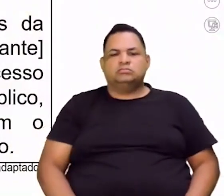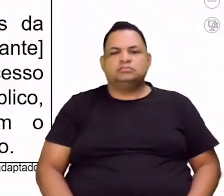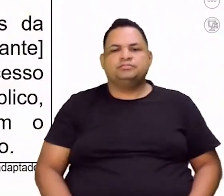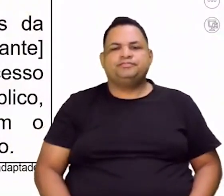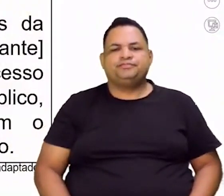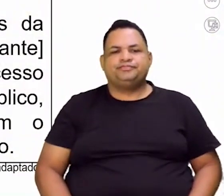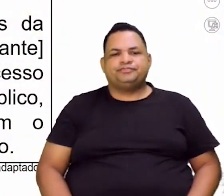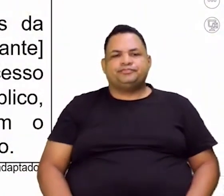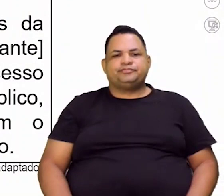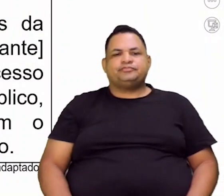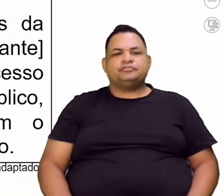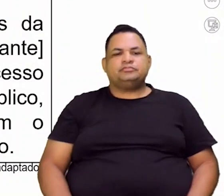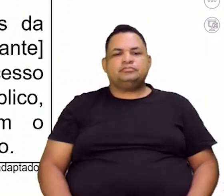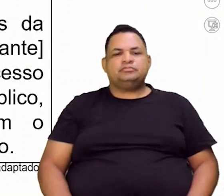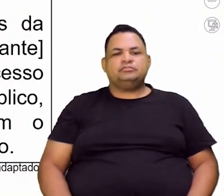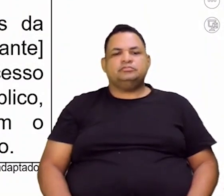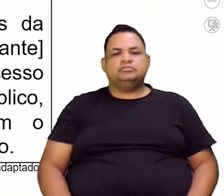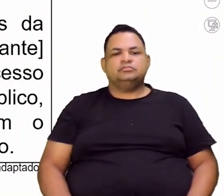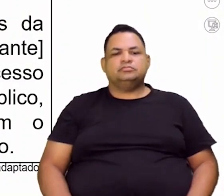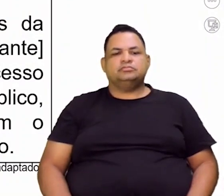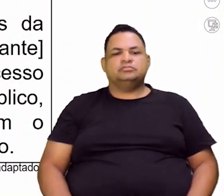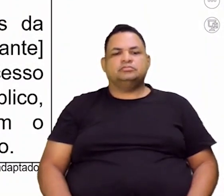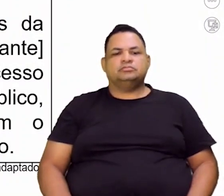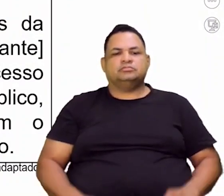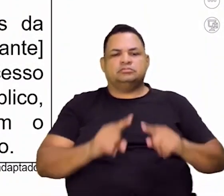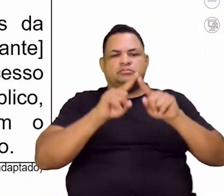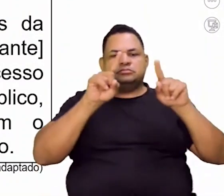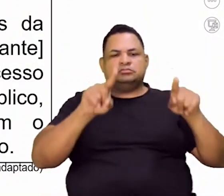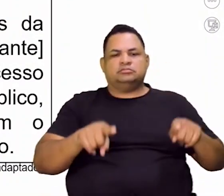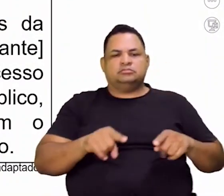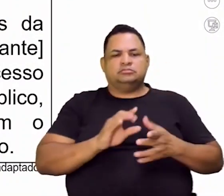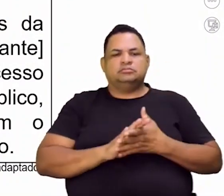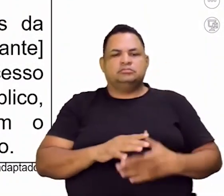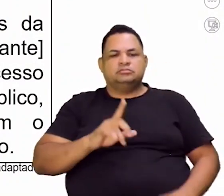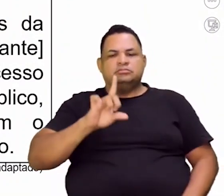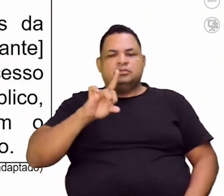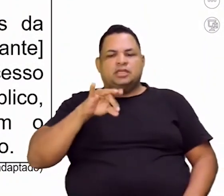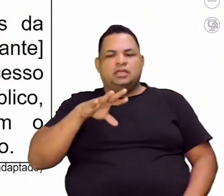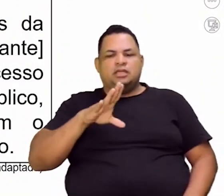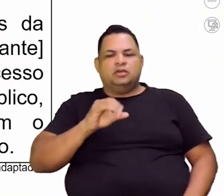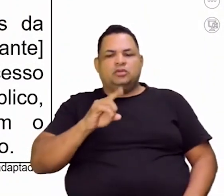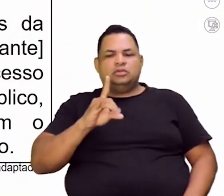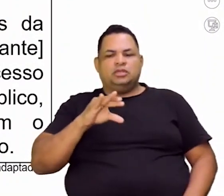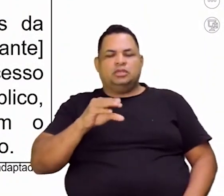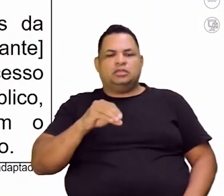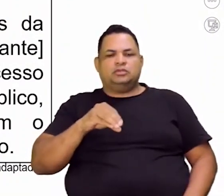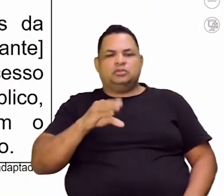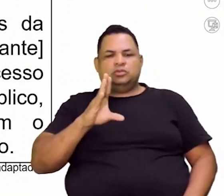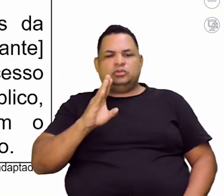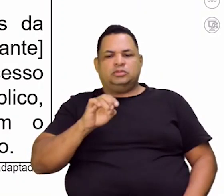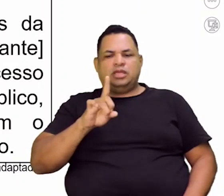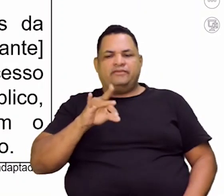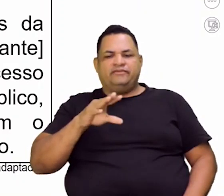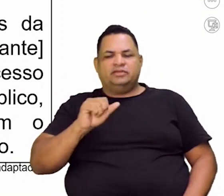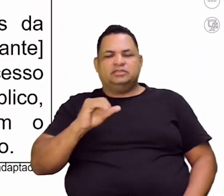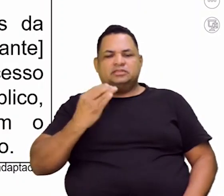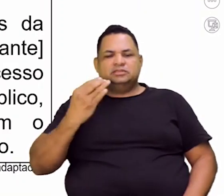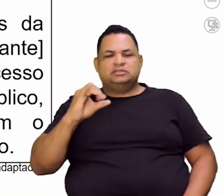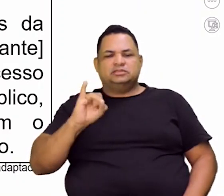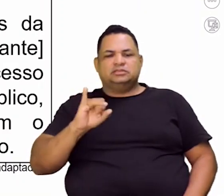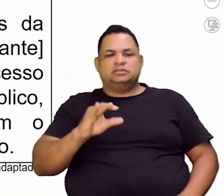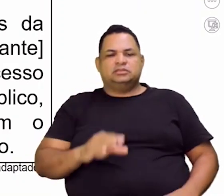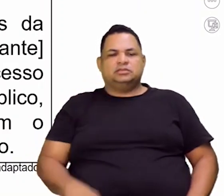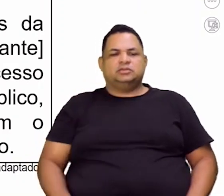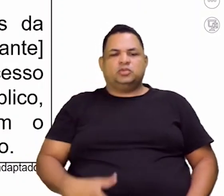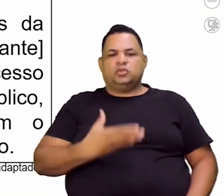quadro é Leonardo da Vinci, né, que pintou, é o homem vitruviano. Tá aqui, ó. É uma figura ideal